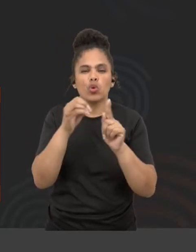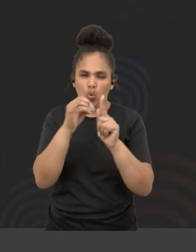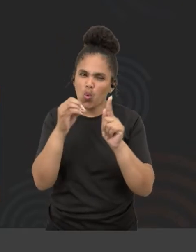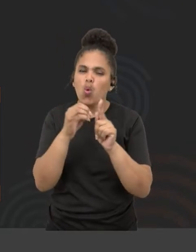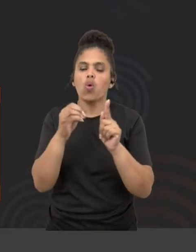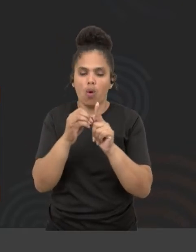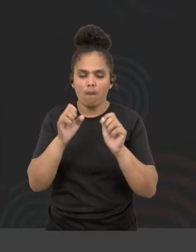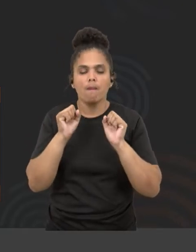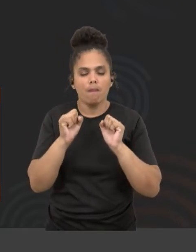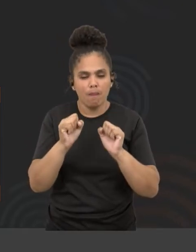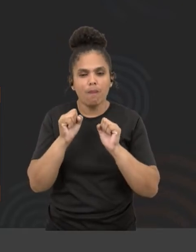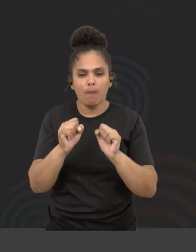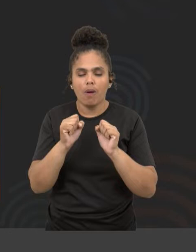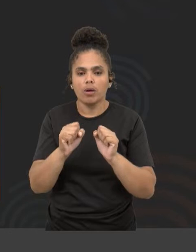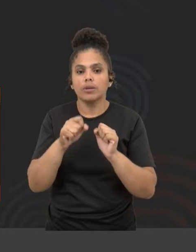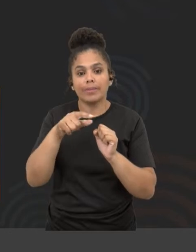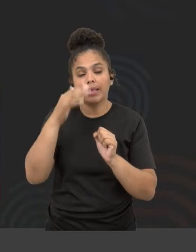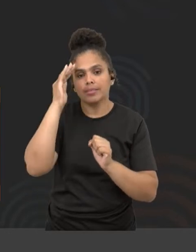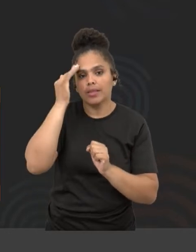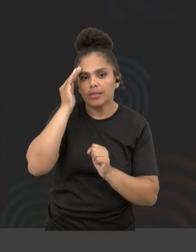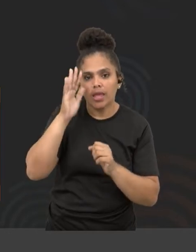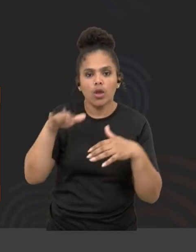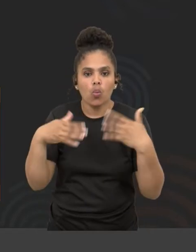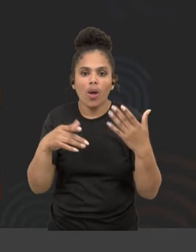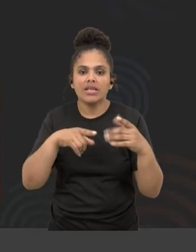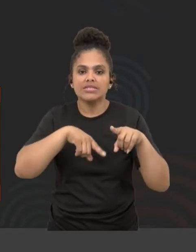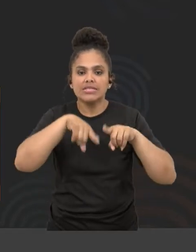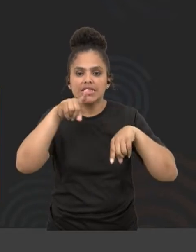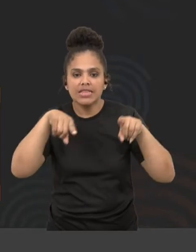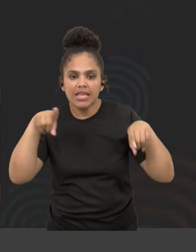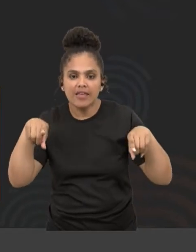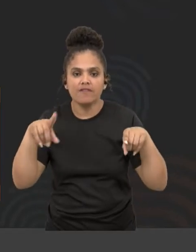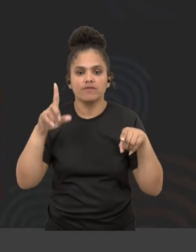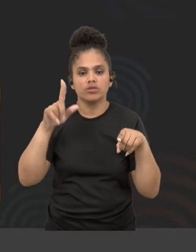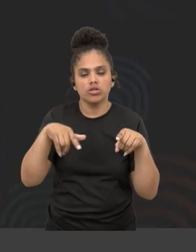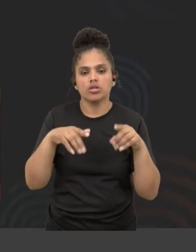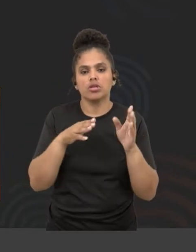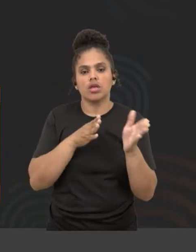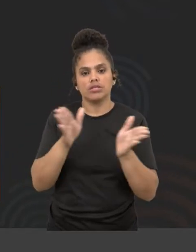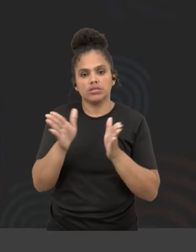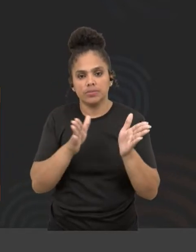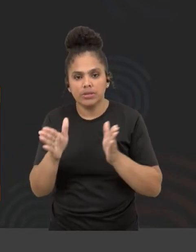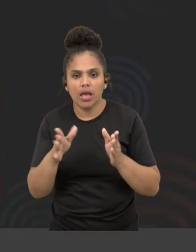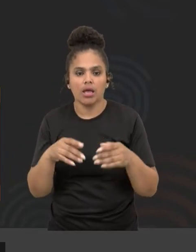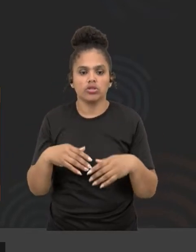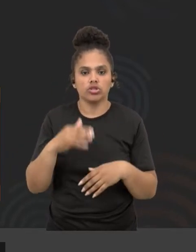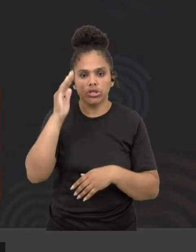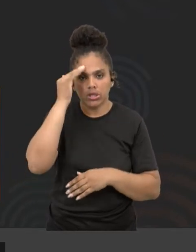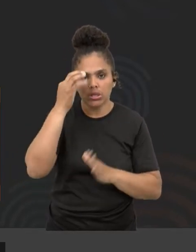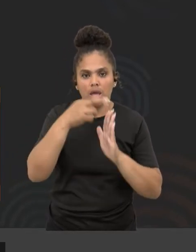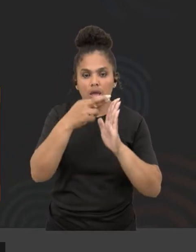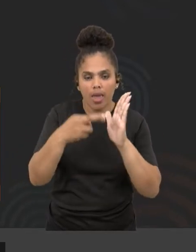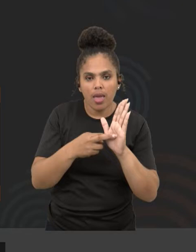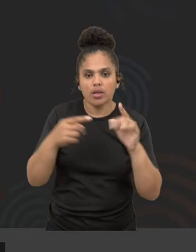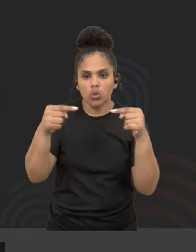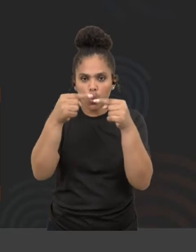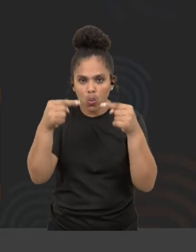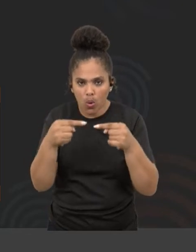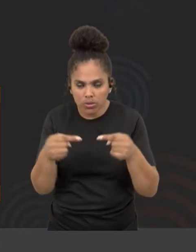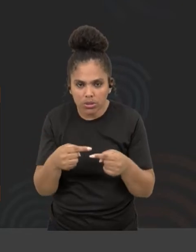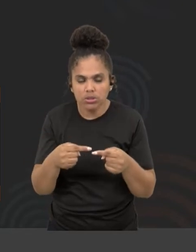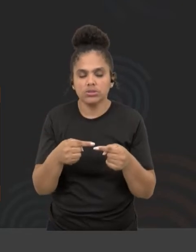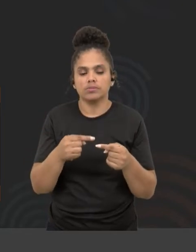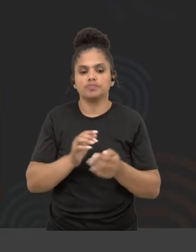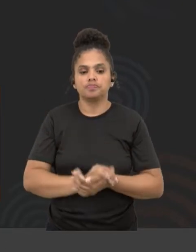de níveis de acessibilidade e concordância com esses critérios.